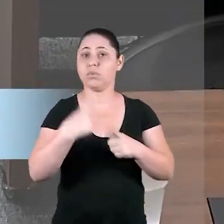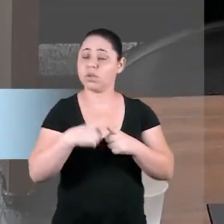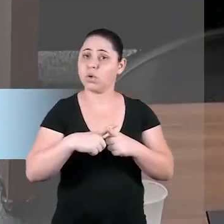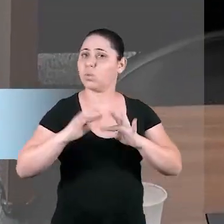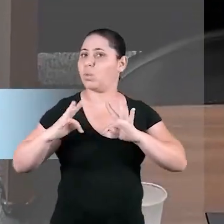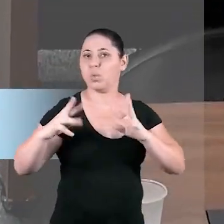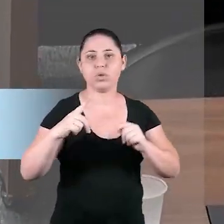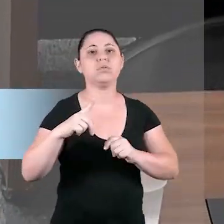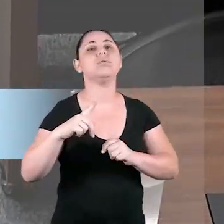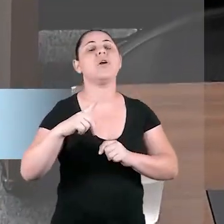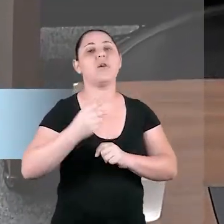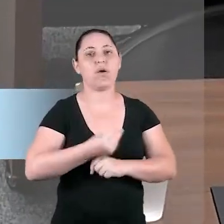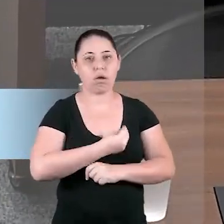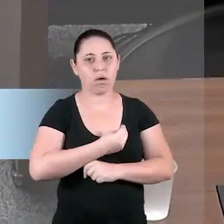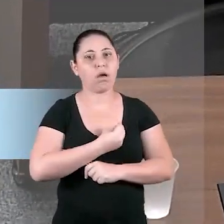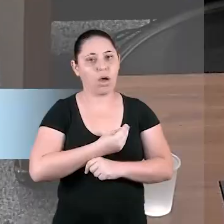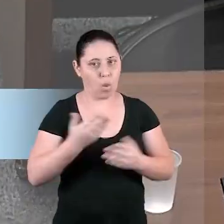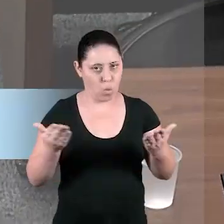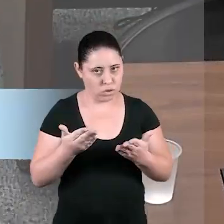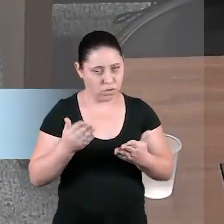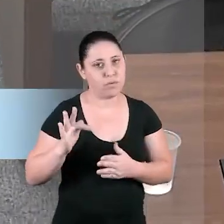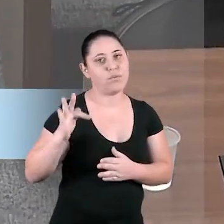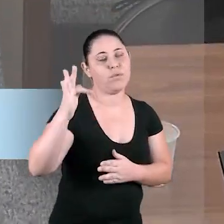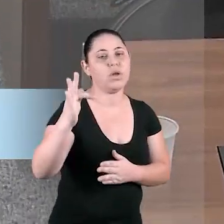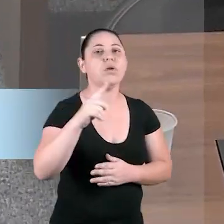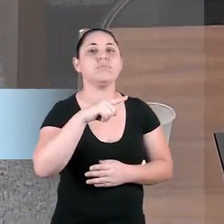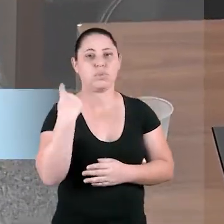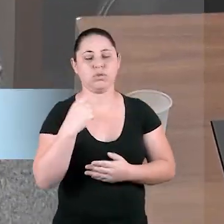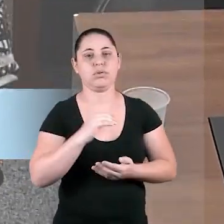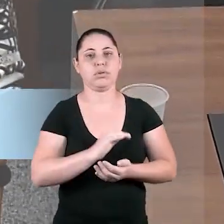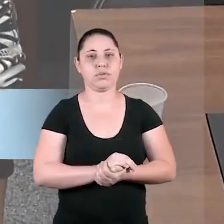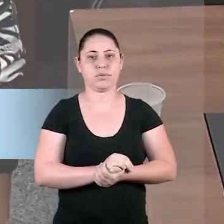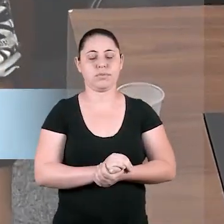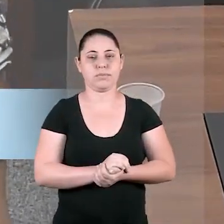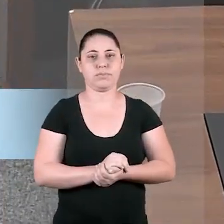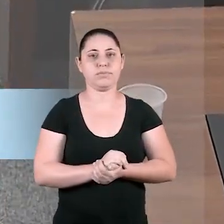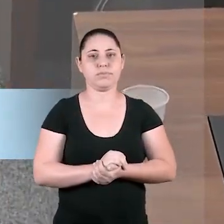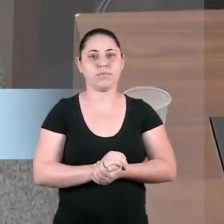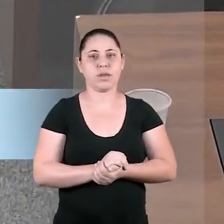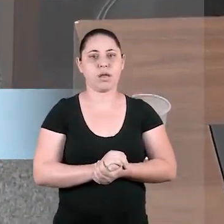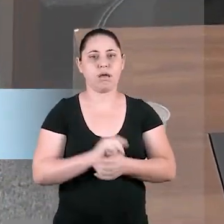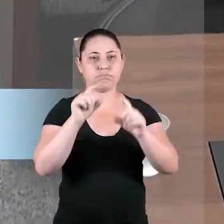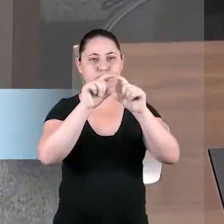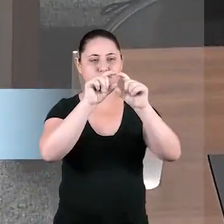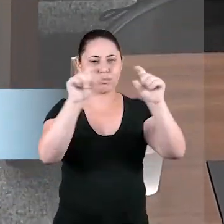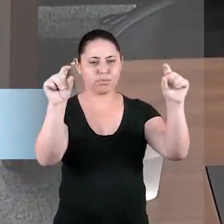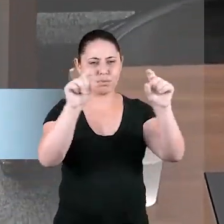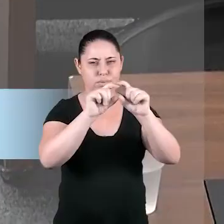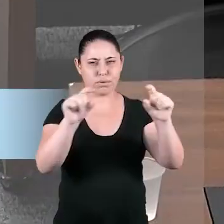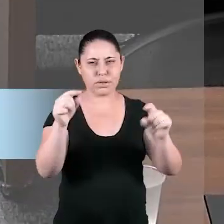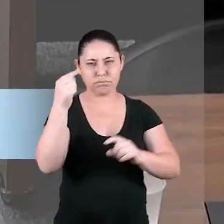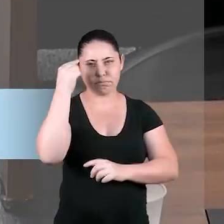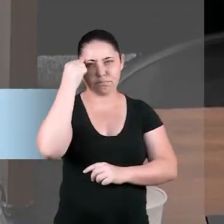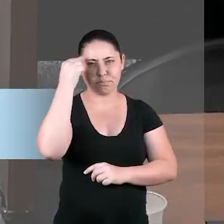morrer, mas nem todos nós vivemos. Isso é uma frase a ser